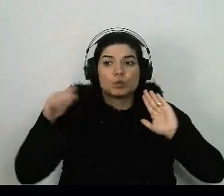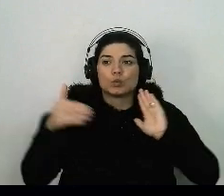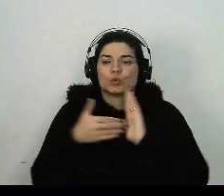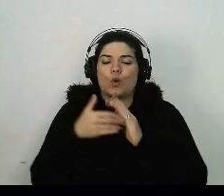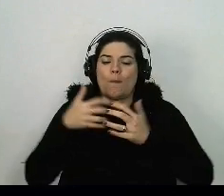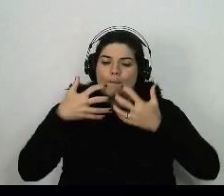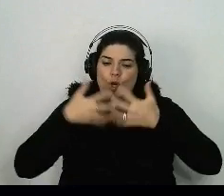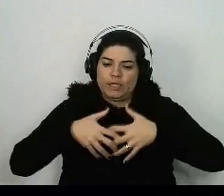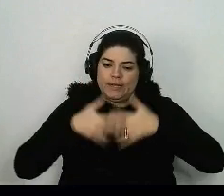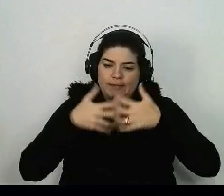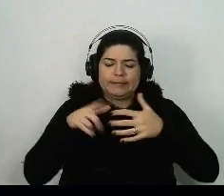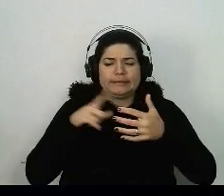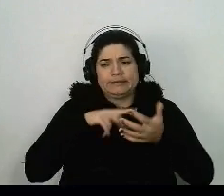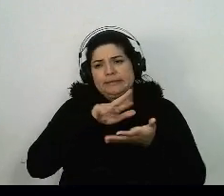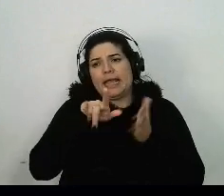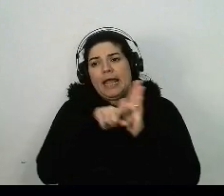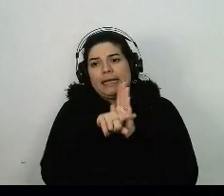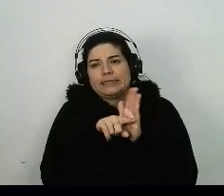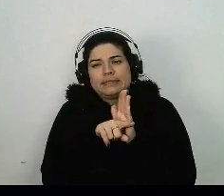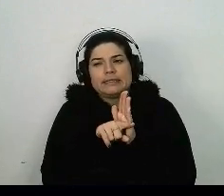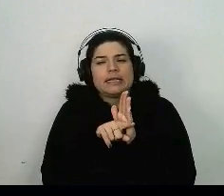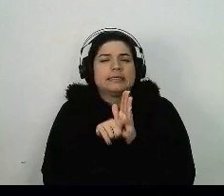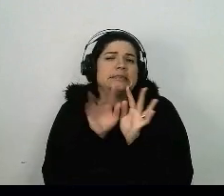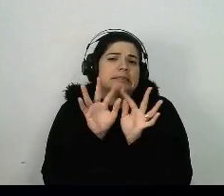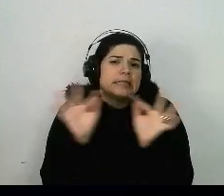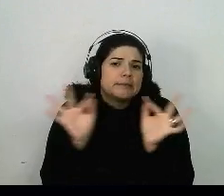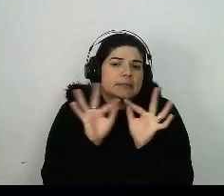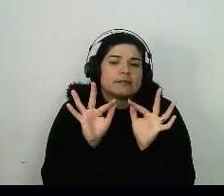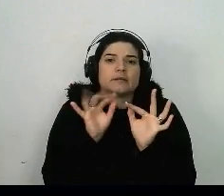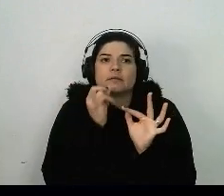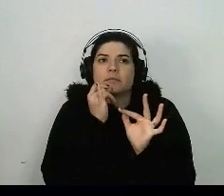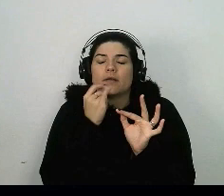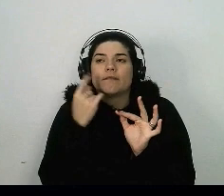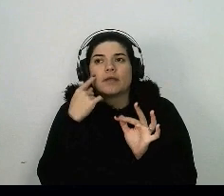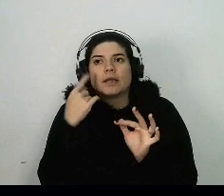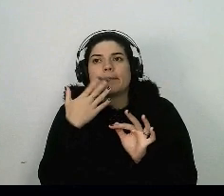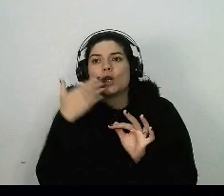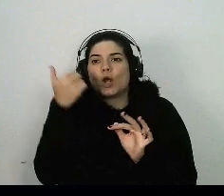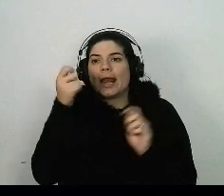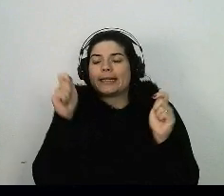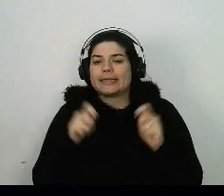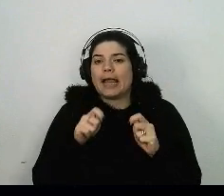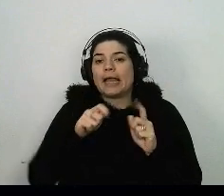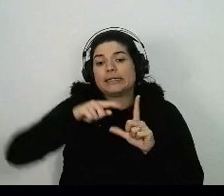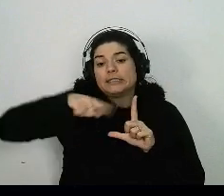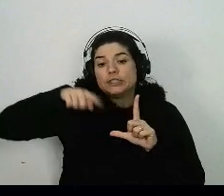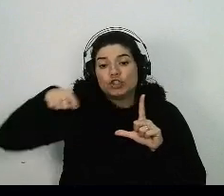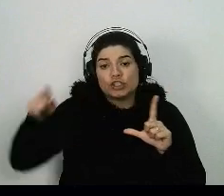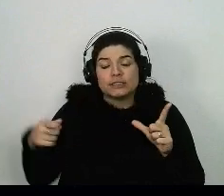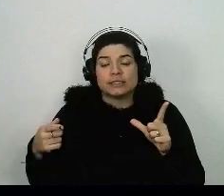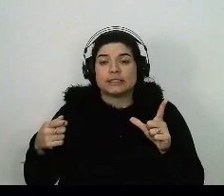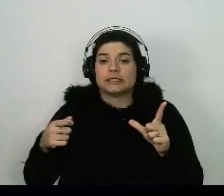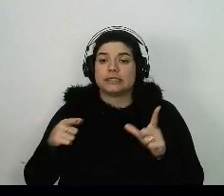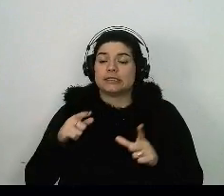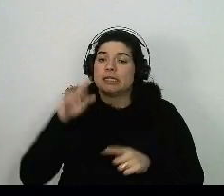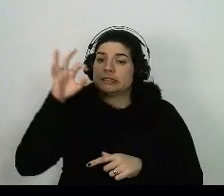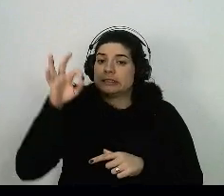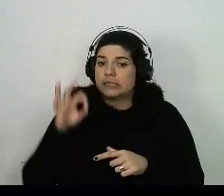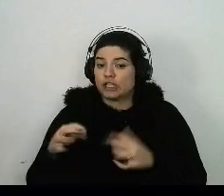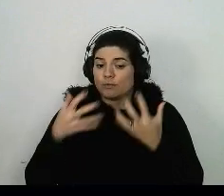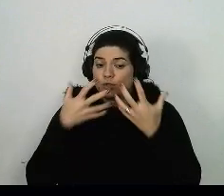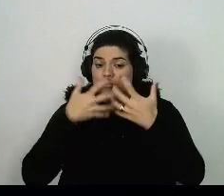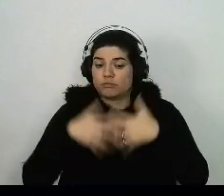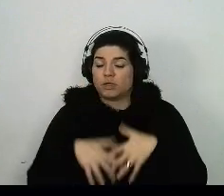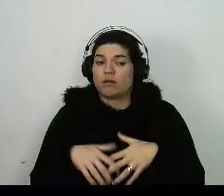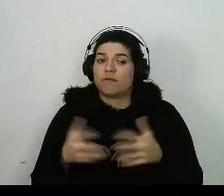fizemos várias análises do tipo mais simples. Vamos melhorar índice, vamos melhorar a taxa de processamento, vamos aumentar disco,